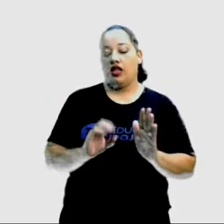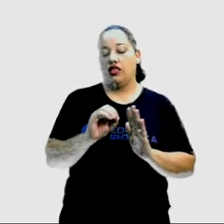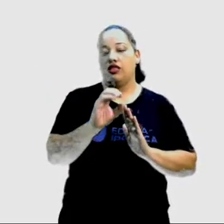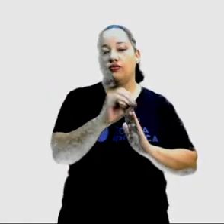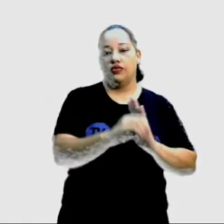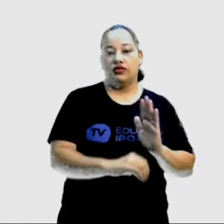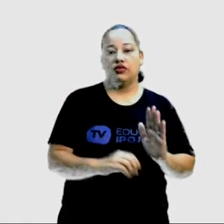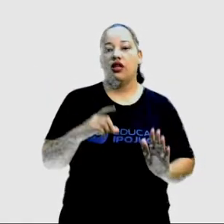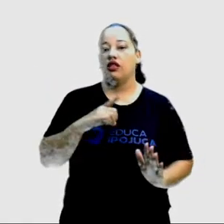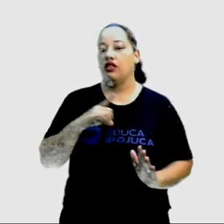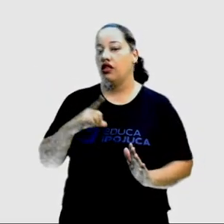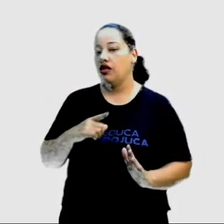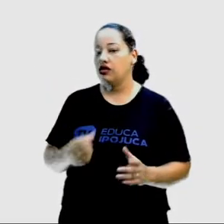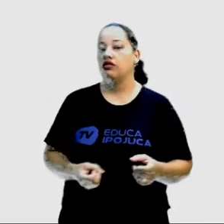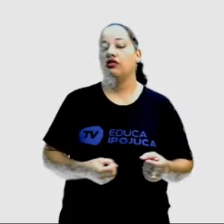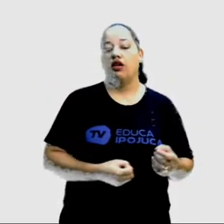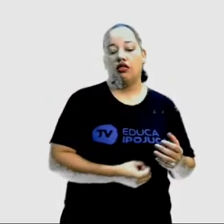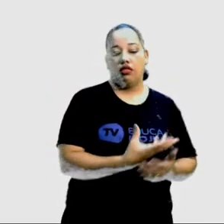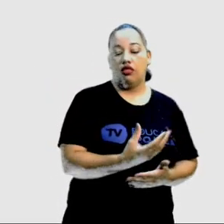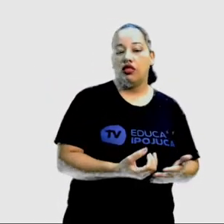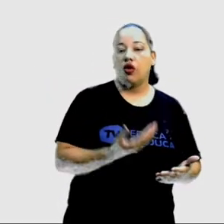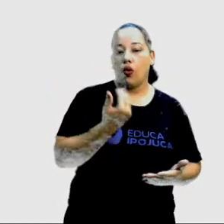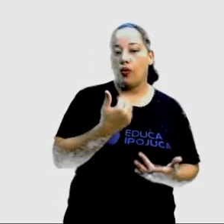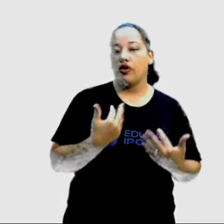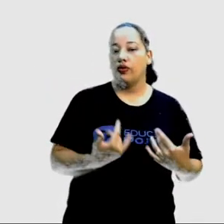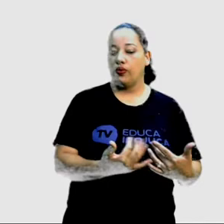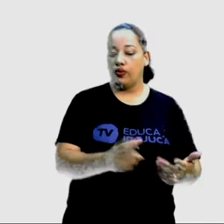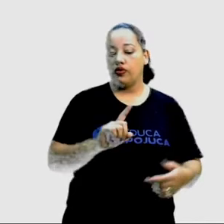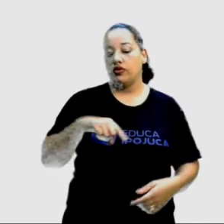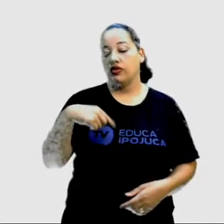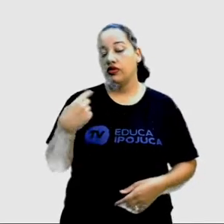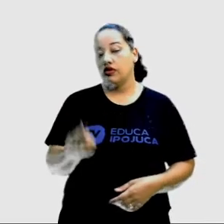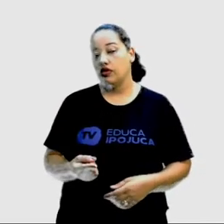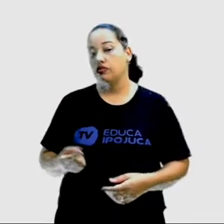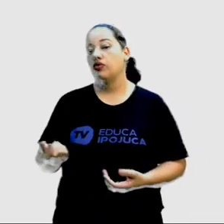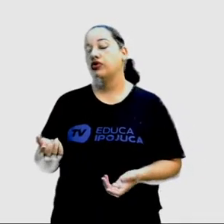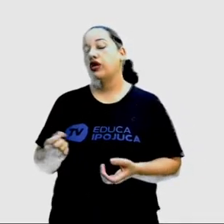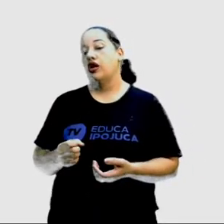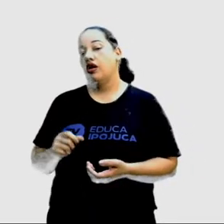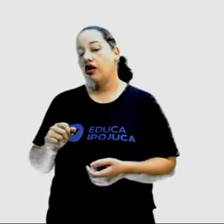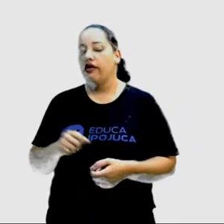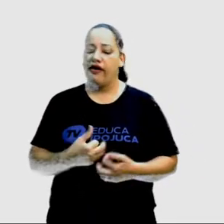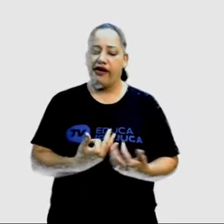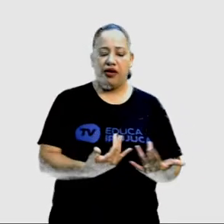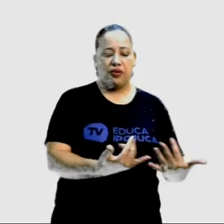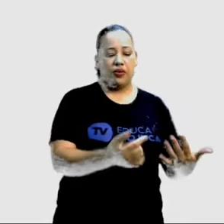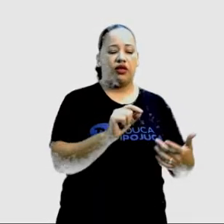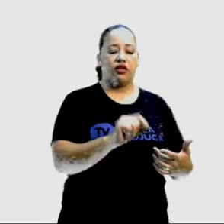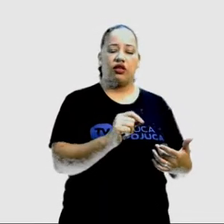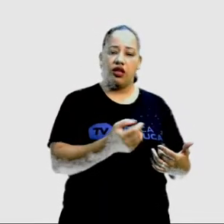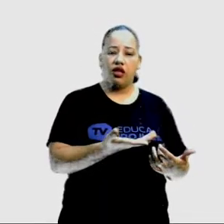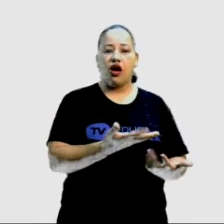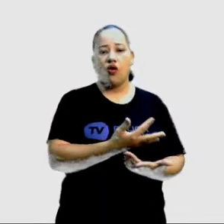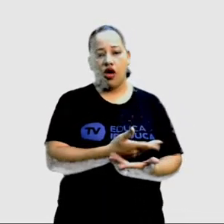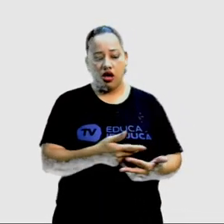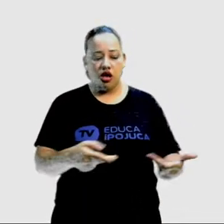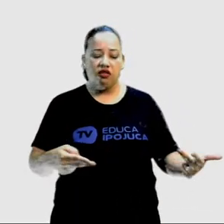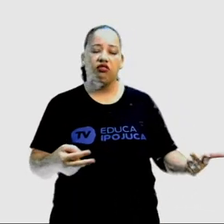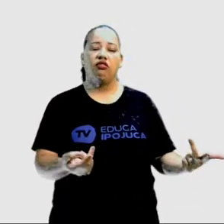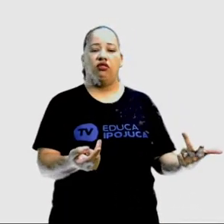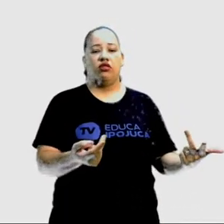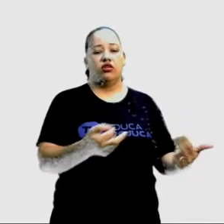é composta de produtores, consumidores e decompositores. Esses produtores são vegetais e